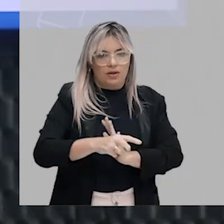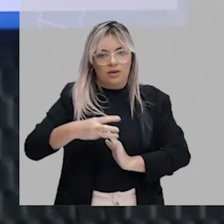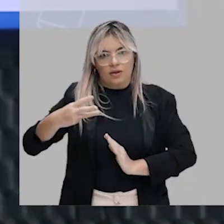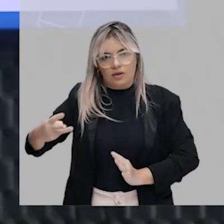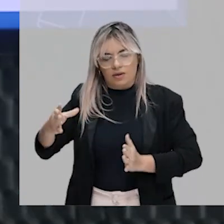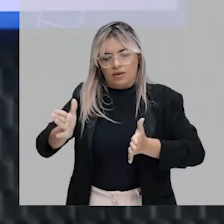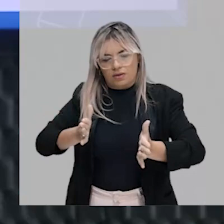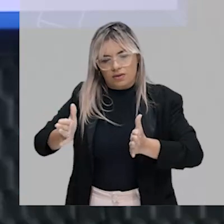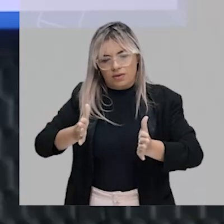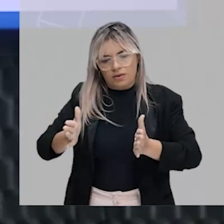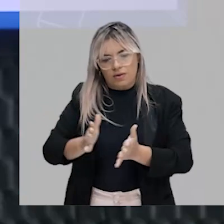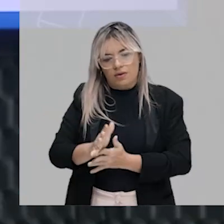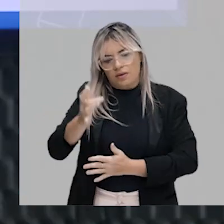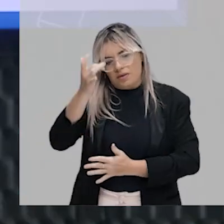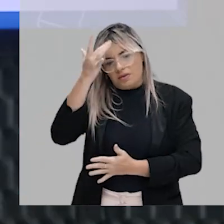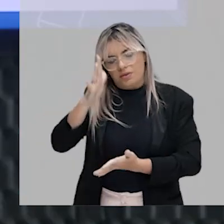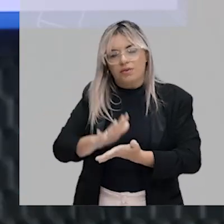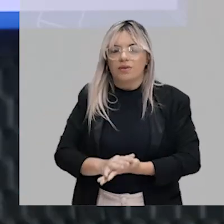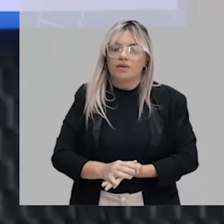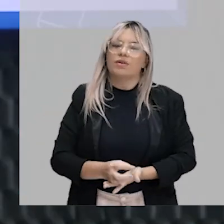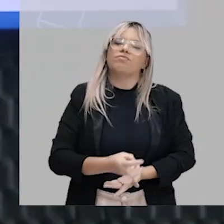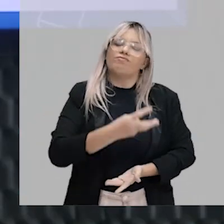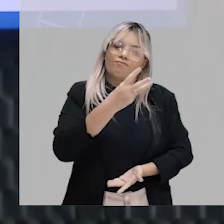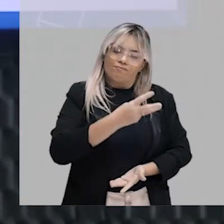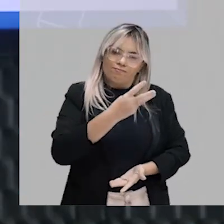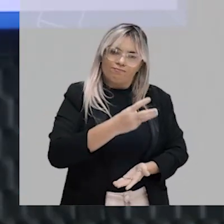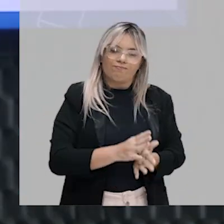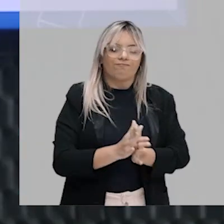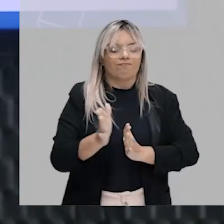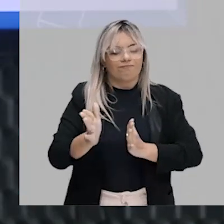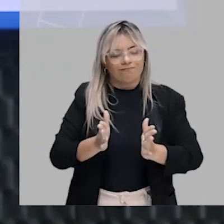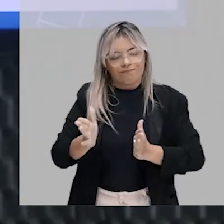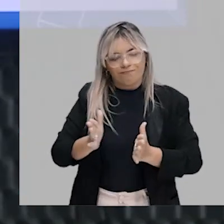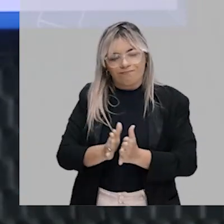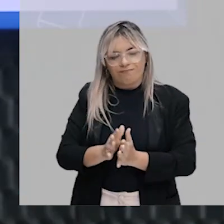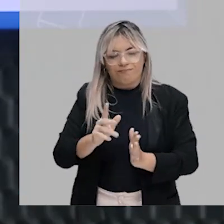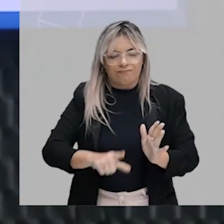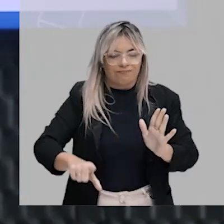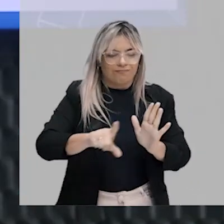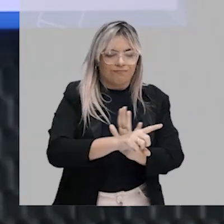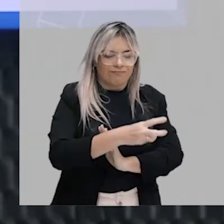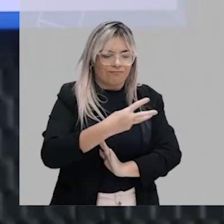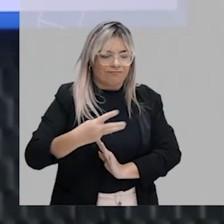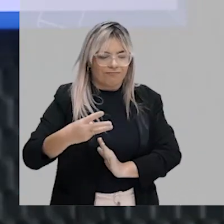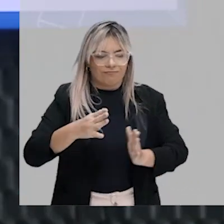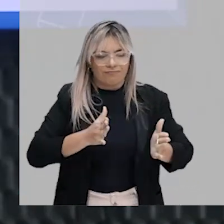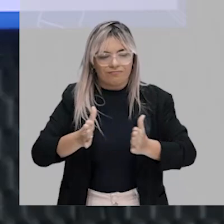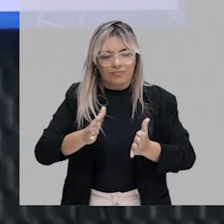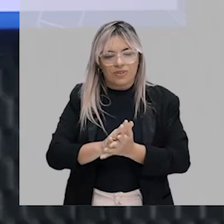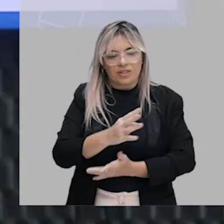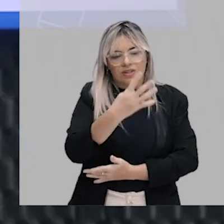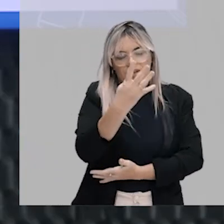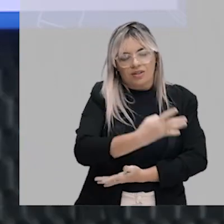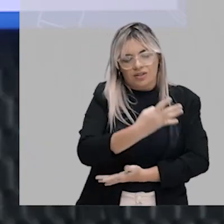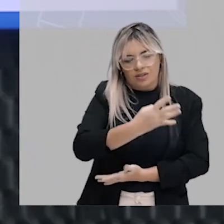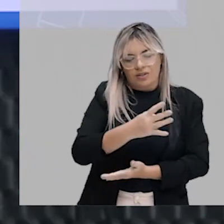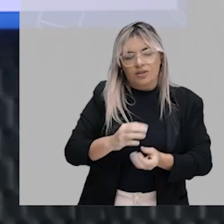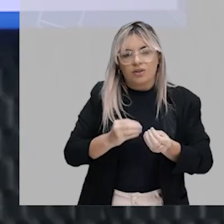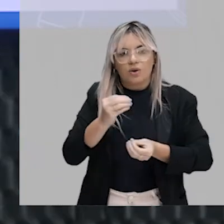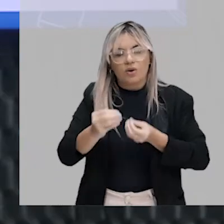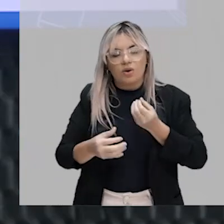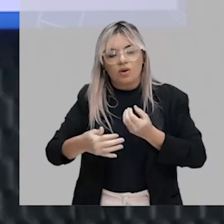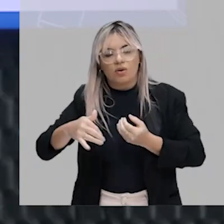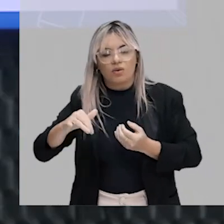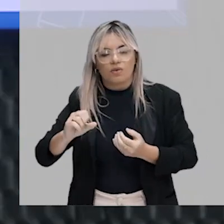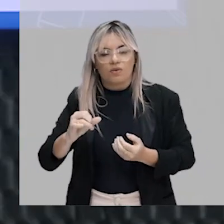fácil lembrar. Terceiro tópico, terceira parte, lei dos três estados. No quarto tópico, vamos falar da